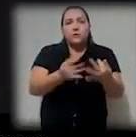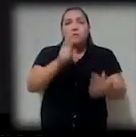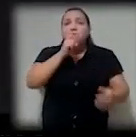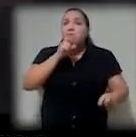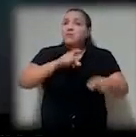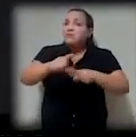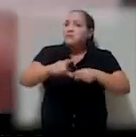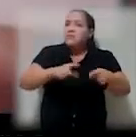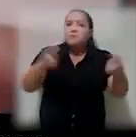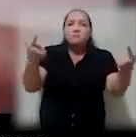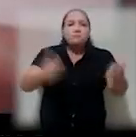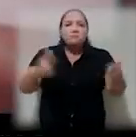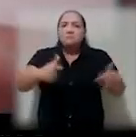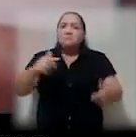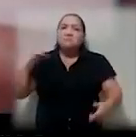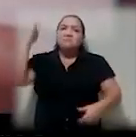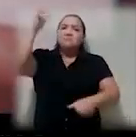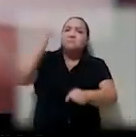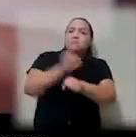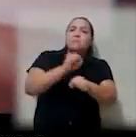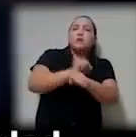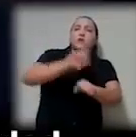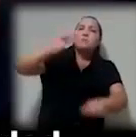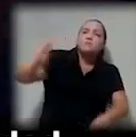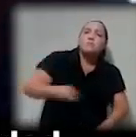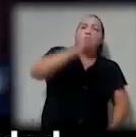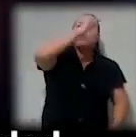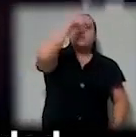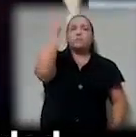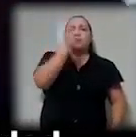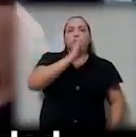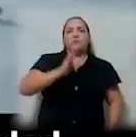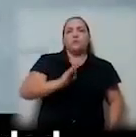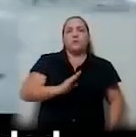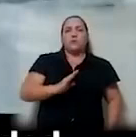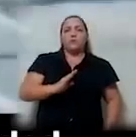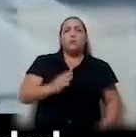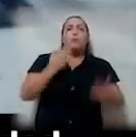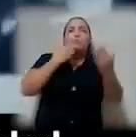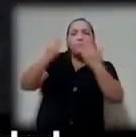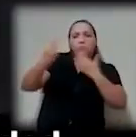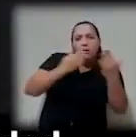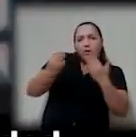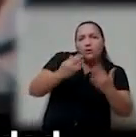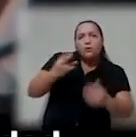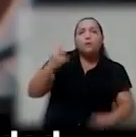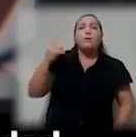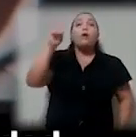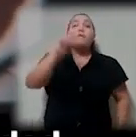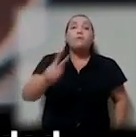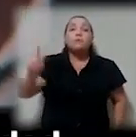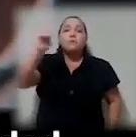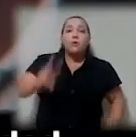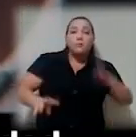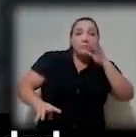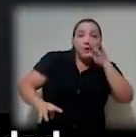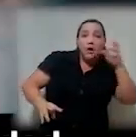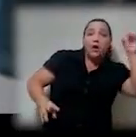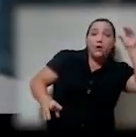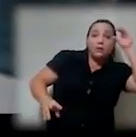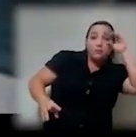tira a esperança de milhões de brasileiros. Como na Venezuela, tão admirada por Lula, Dilma e